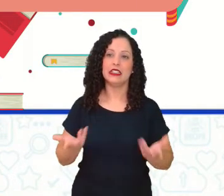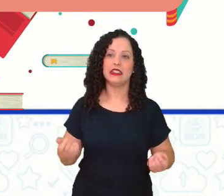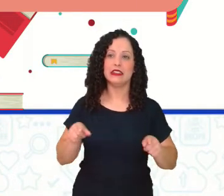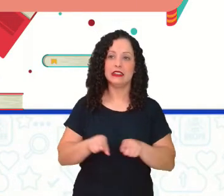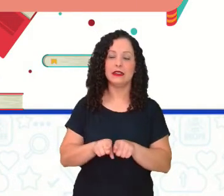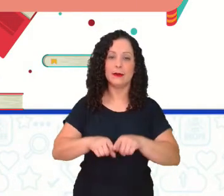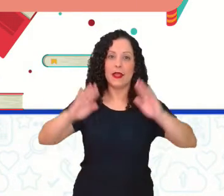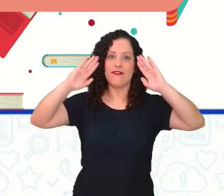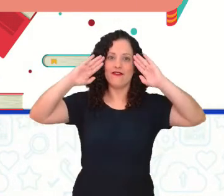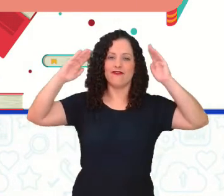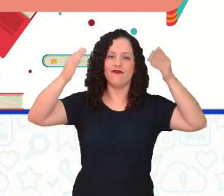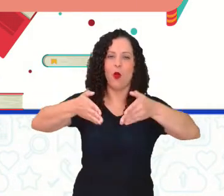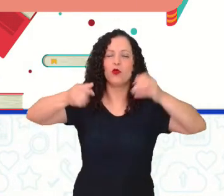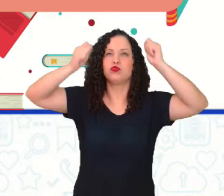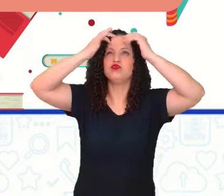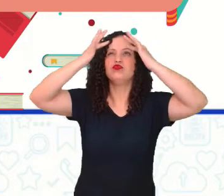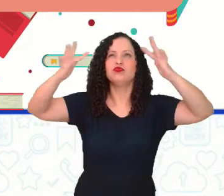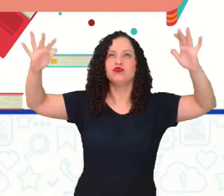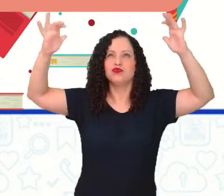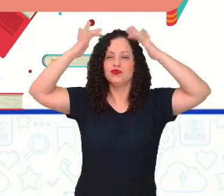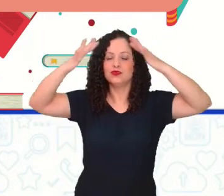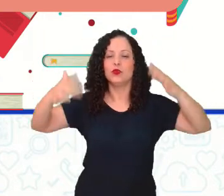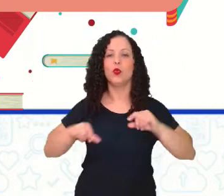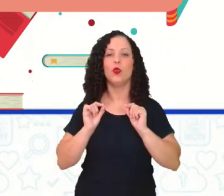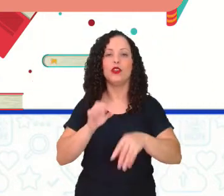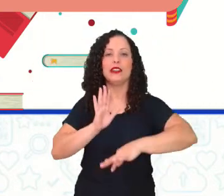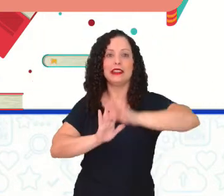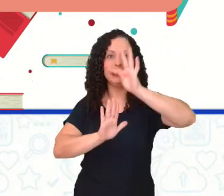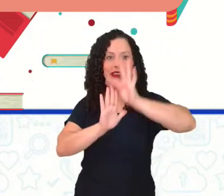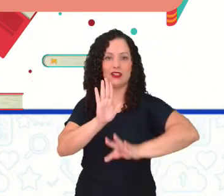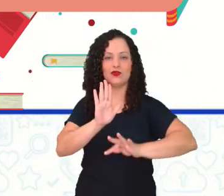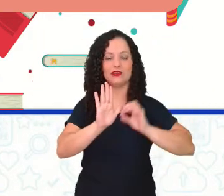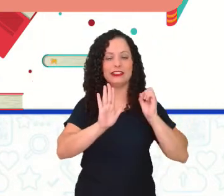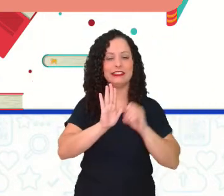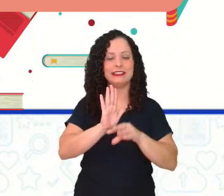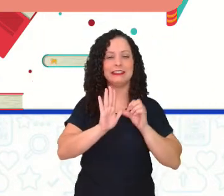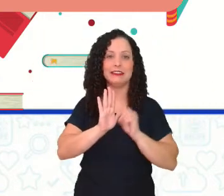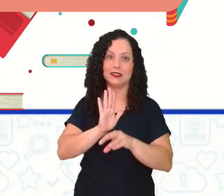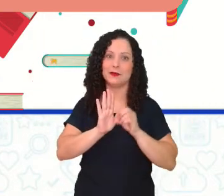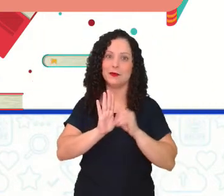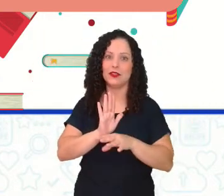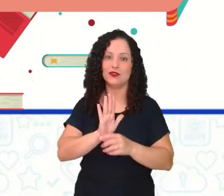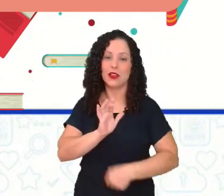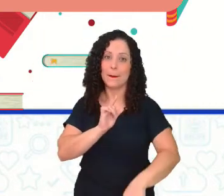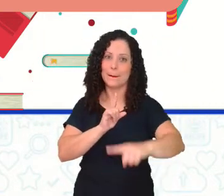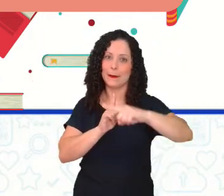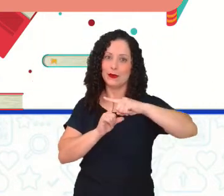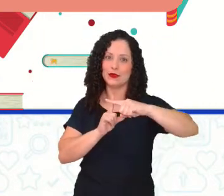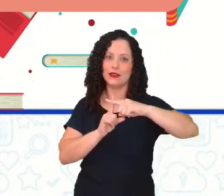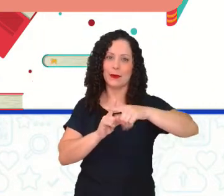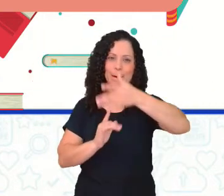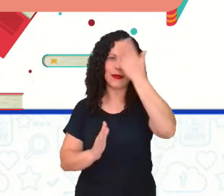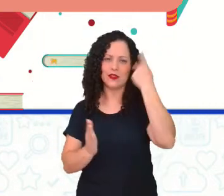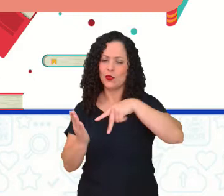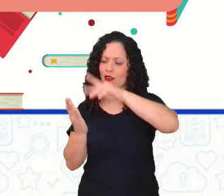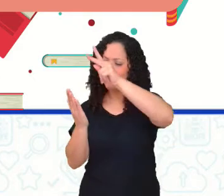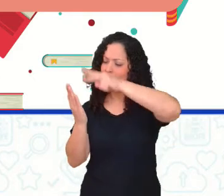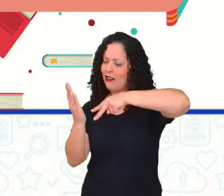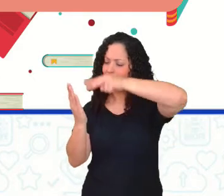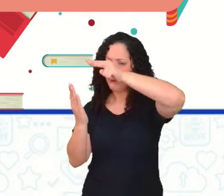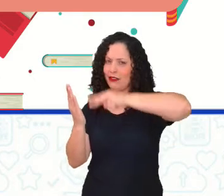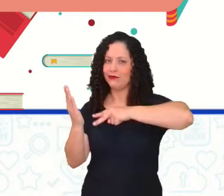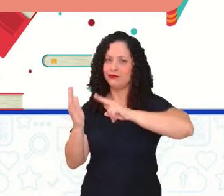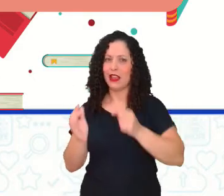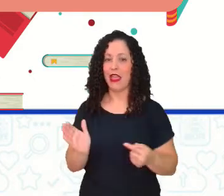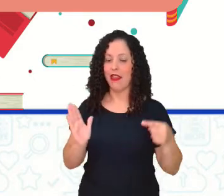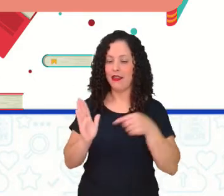atenção à imaginação, o texto literário pode trazer muitos ensinamentos positivos para quem lê. Não é porque um texto